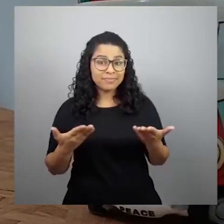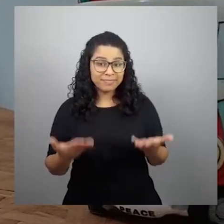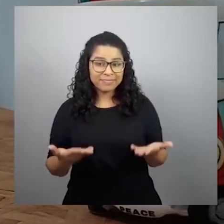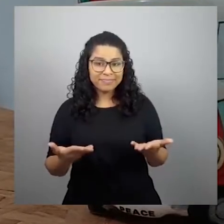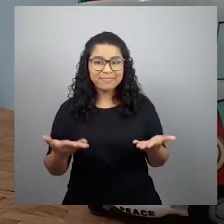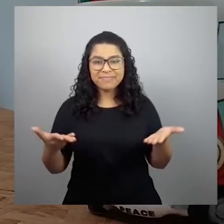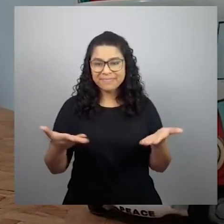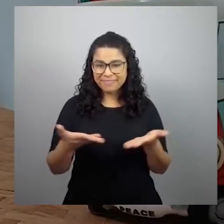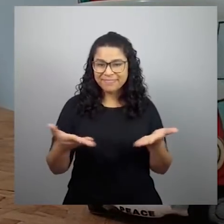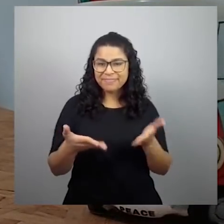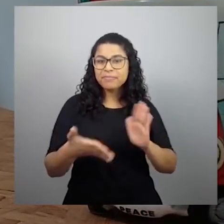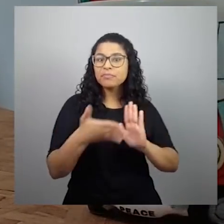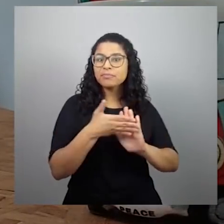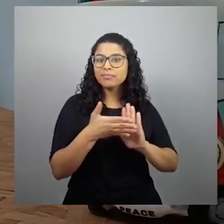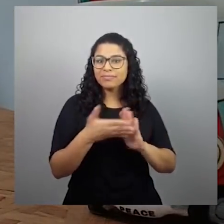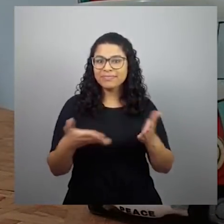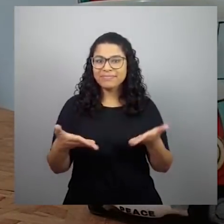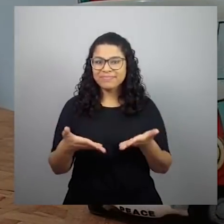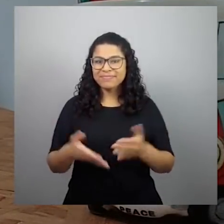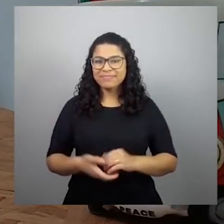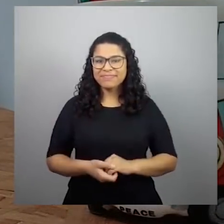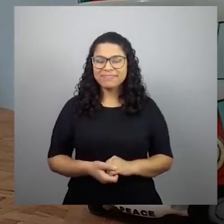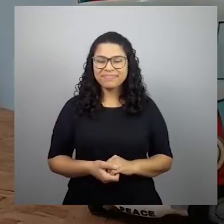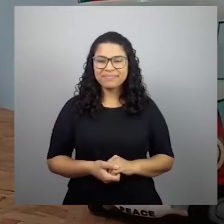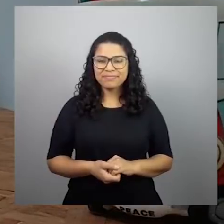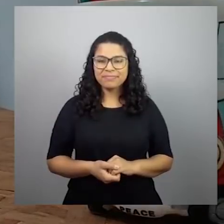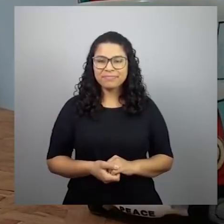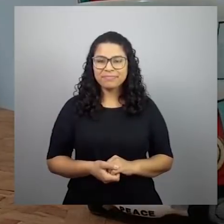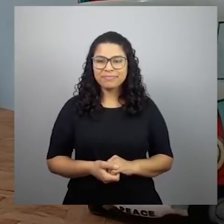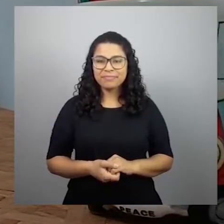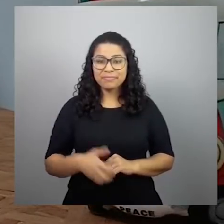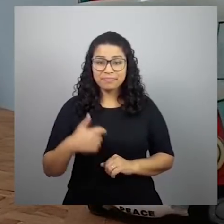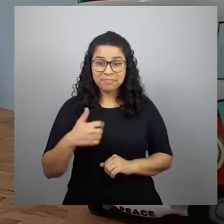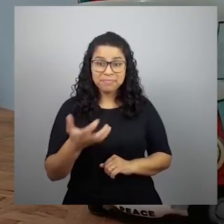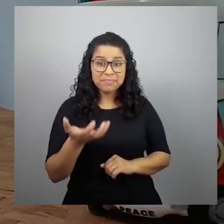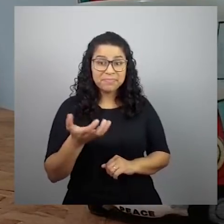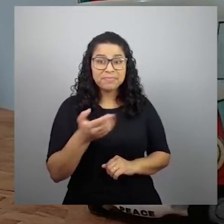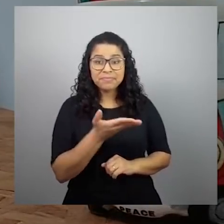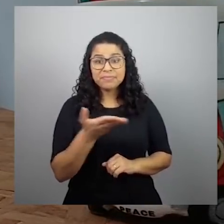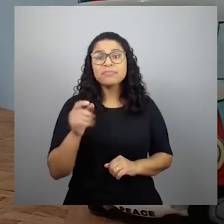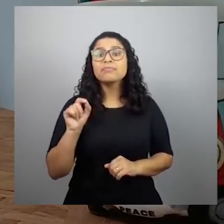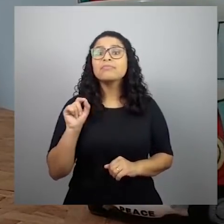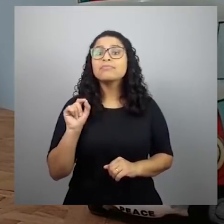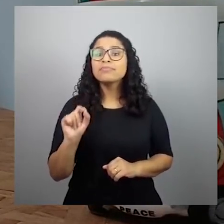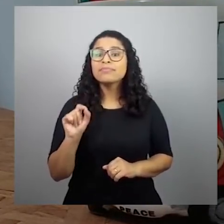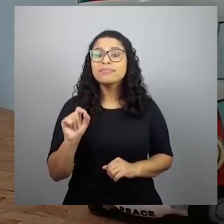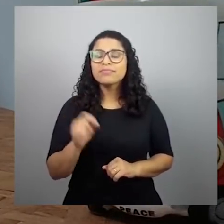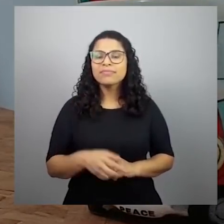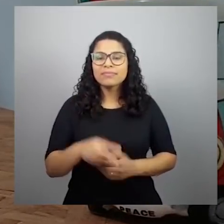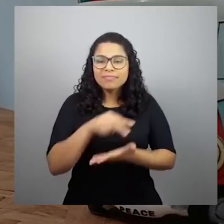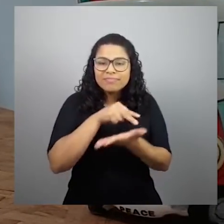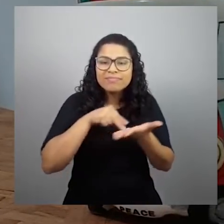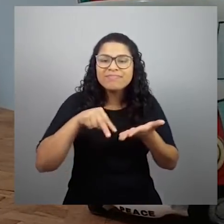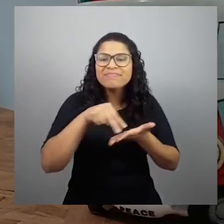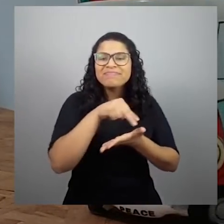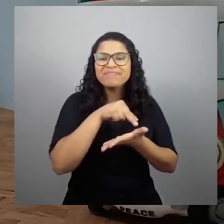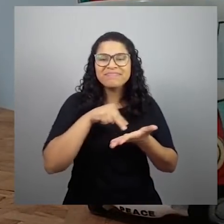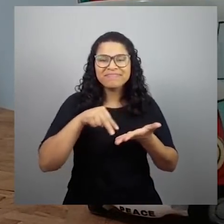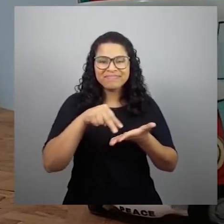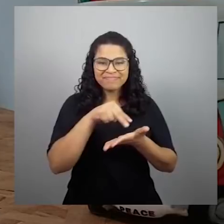Então, vamos à proposta de hoje. Eu proponho a vocês que vocês